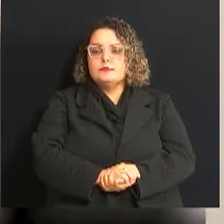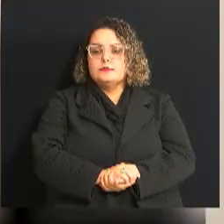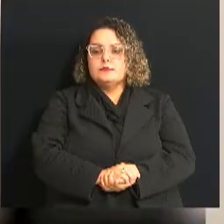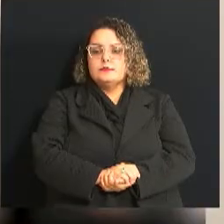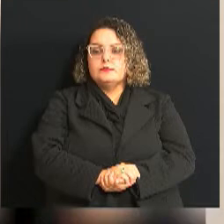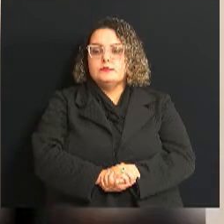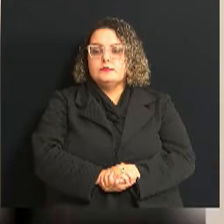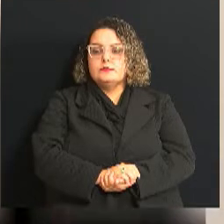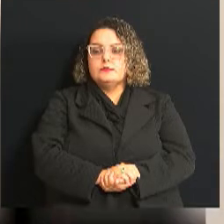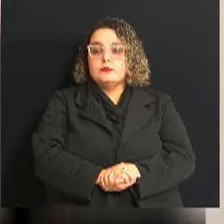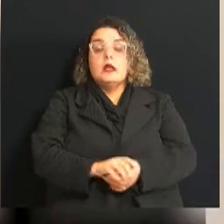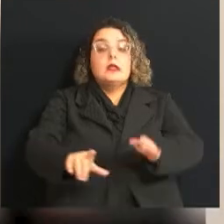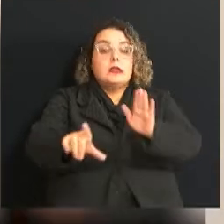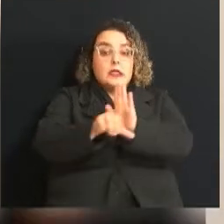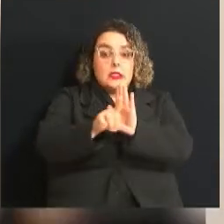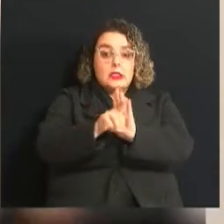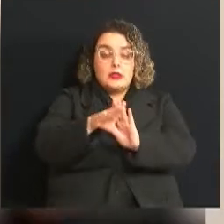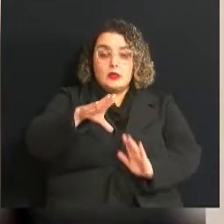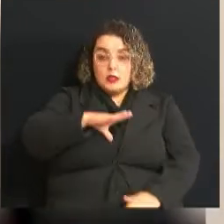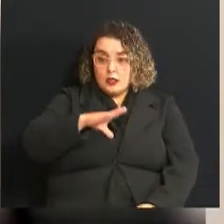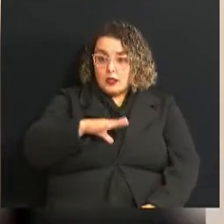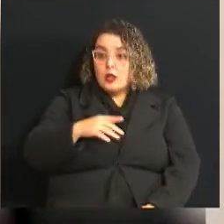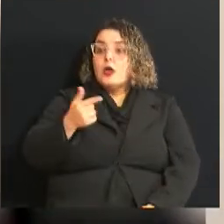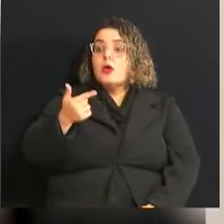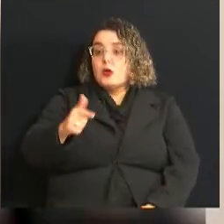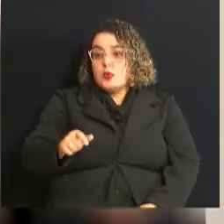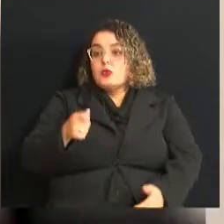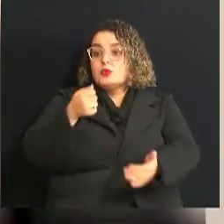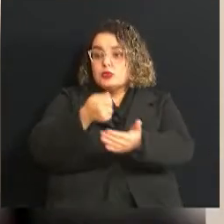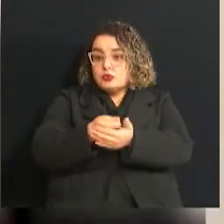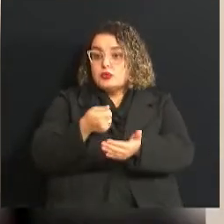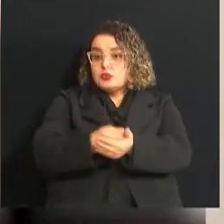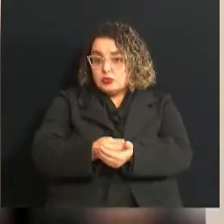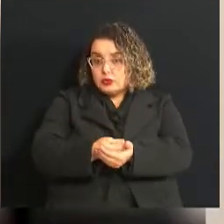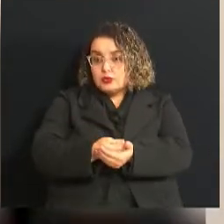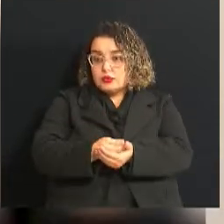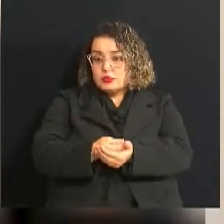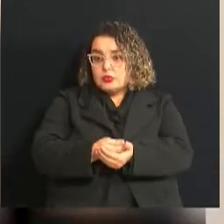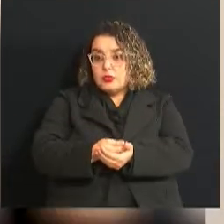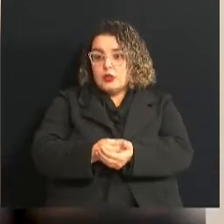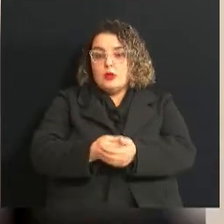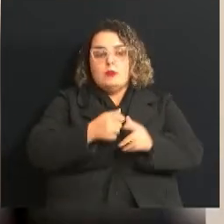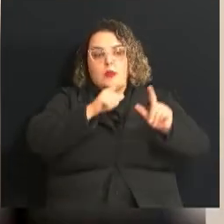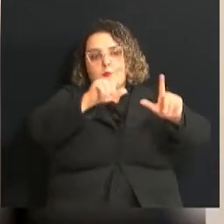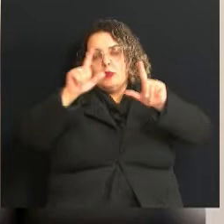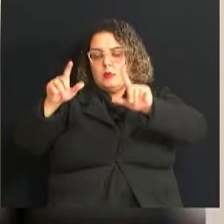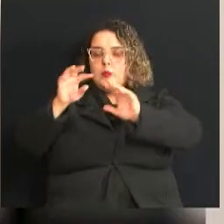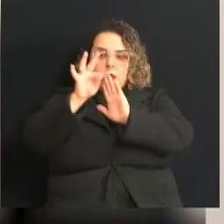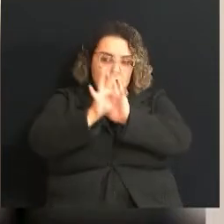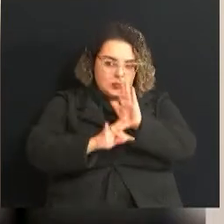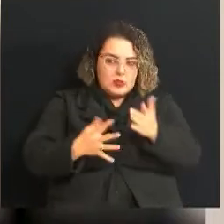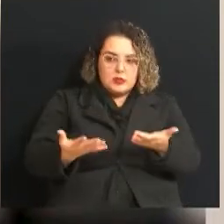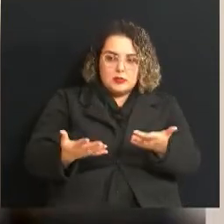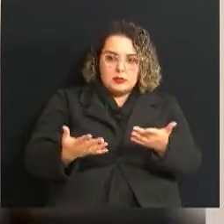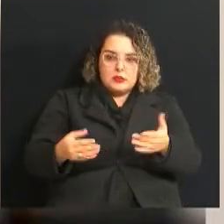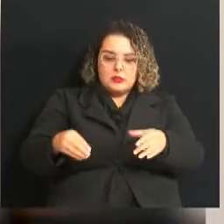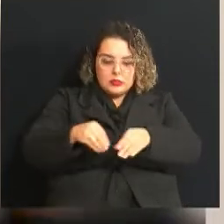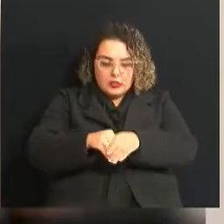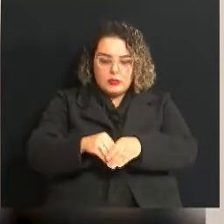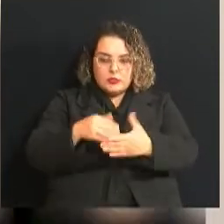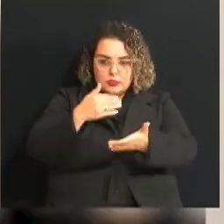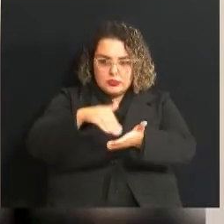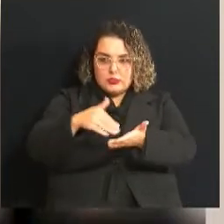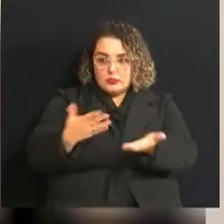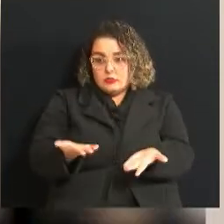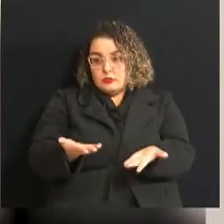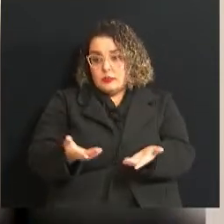Mas, na legislação municipal, ela continua exigindo esse cartaz, esse texto nas imobiliárias. Então, nada mais